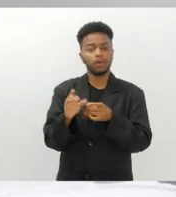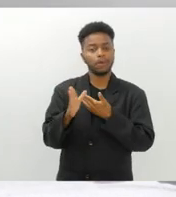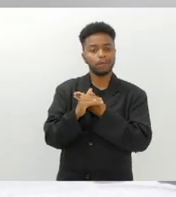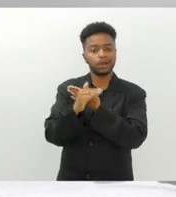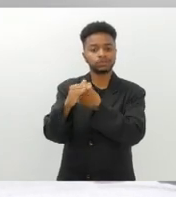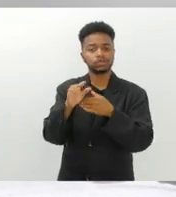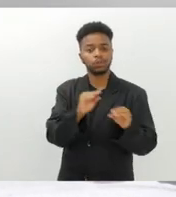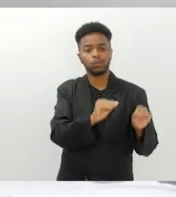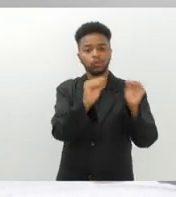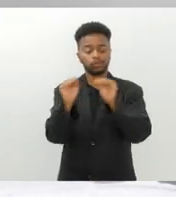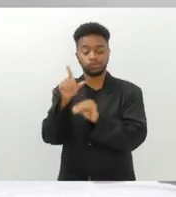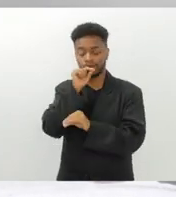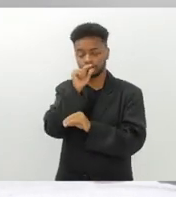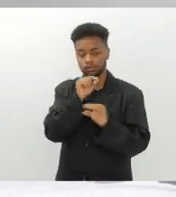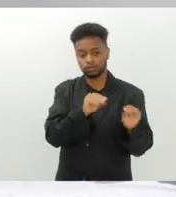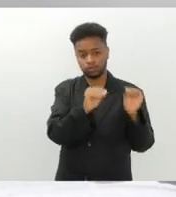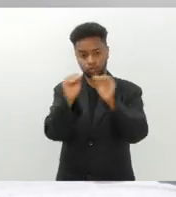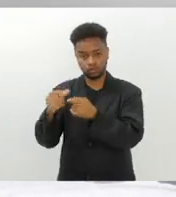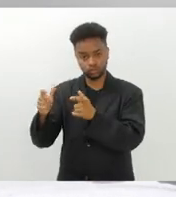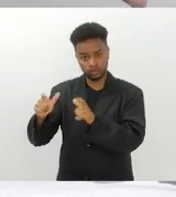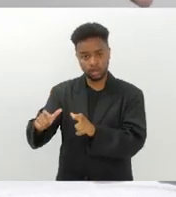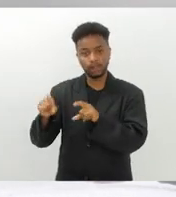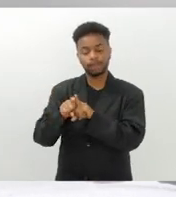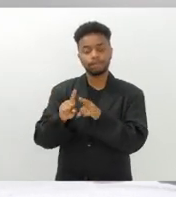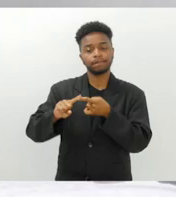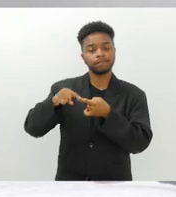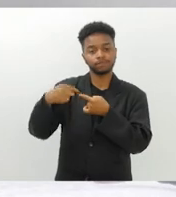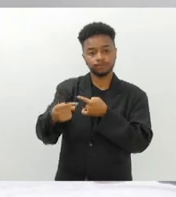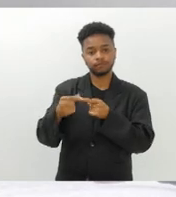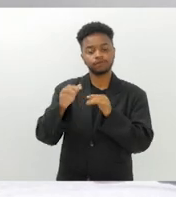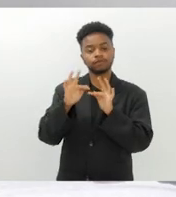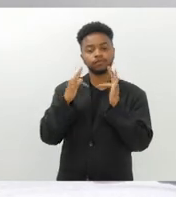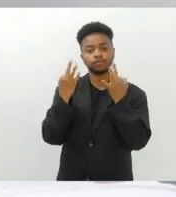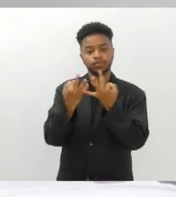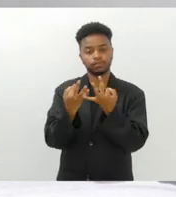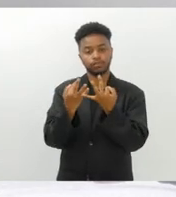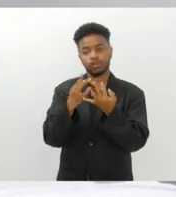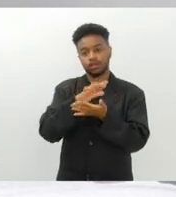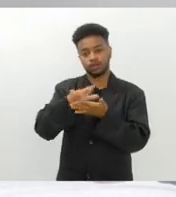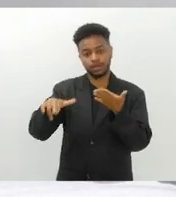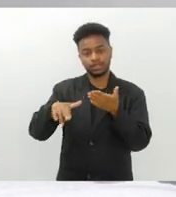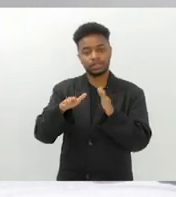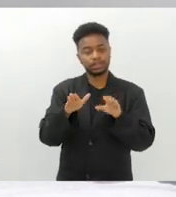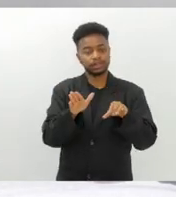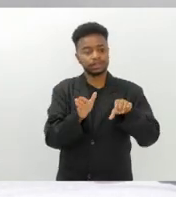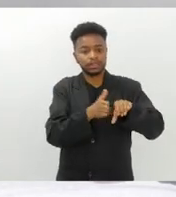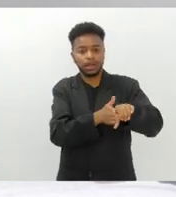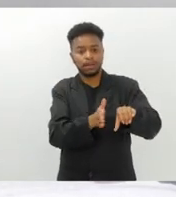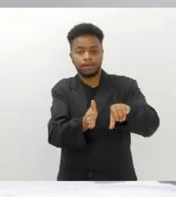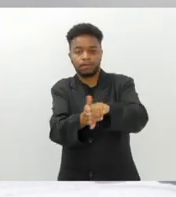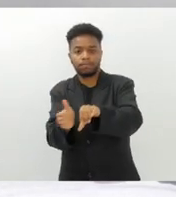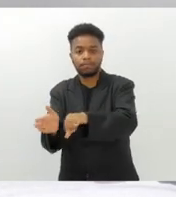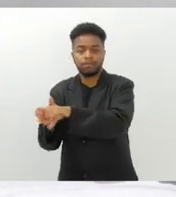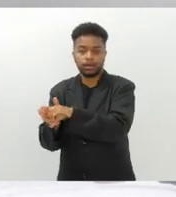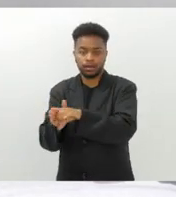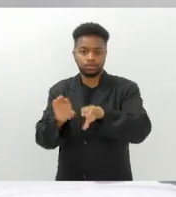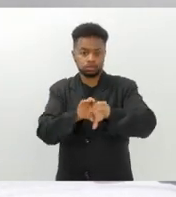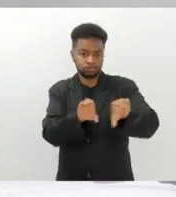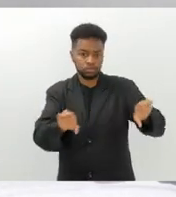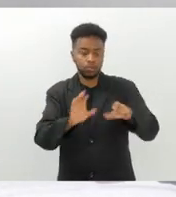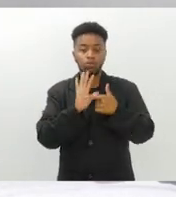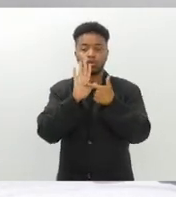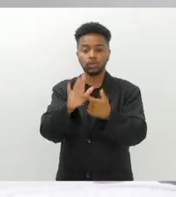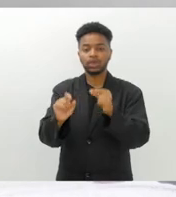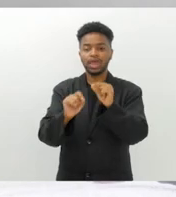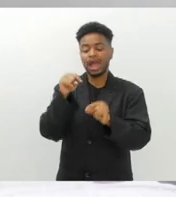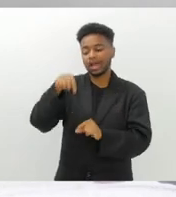E aí, depois, pais e alunos de várias escolas taparam esses drenos. O lema era: jacarepiá não pode sangrar.